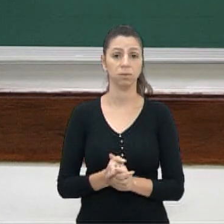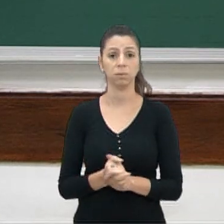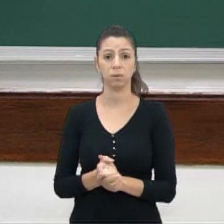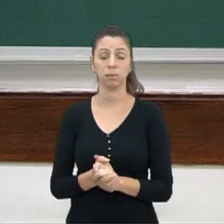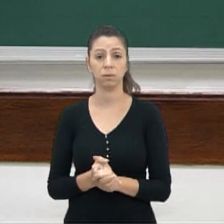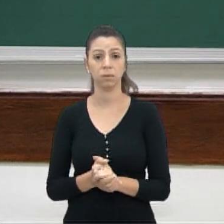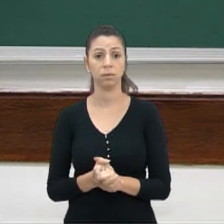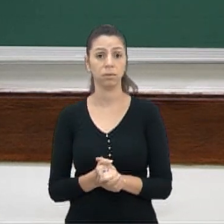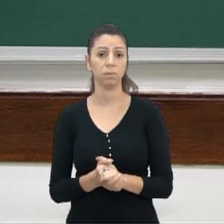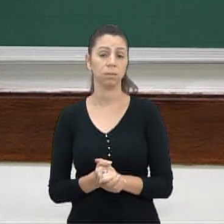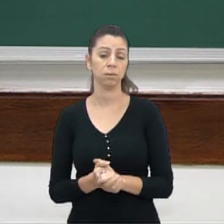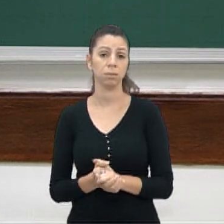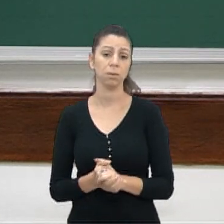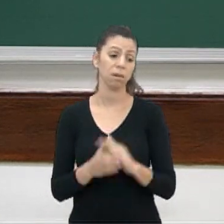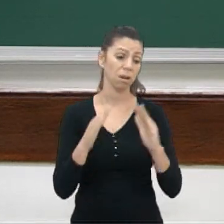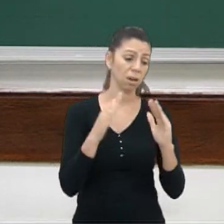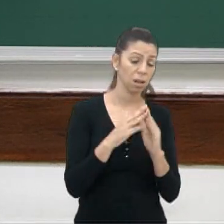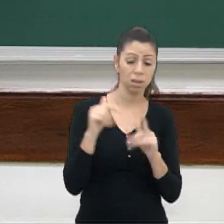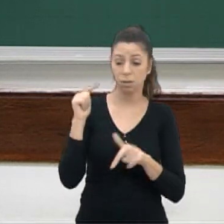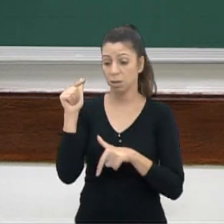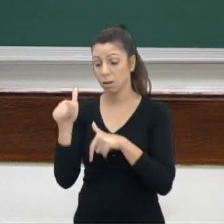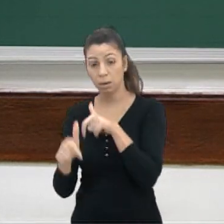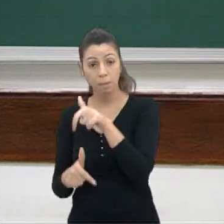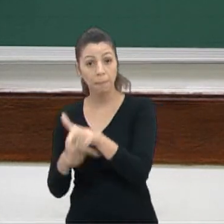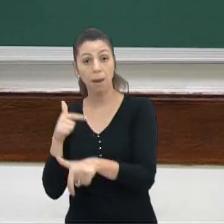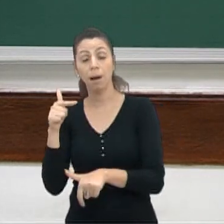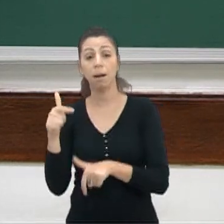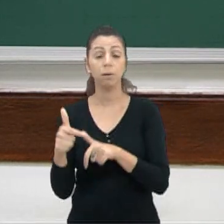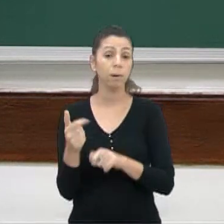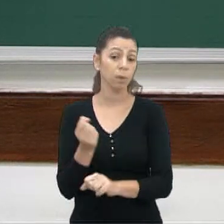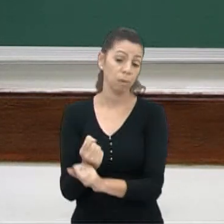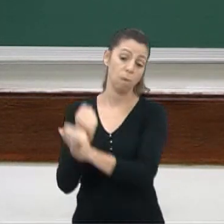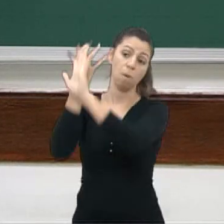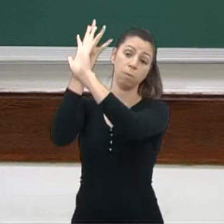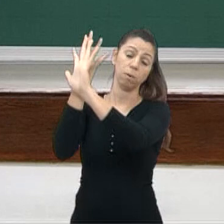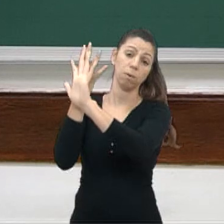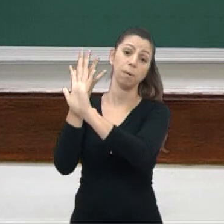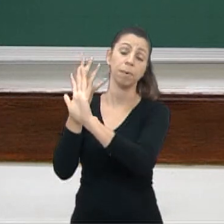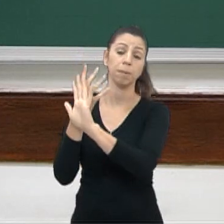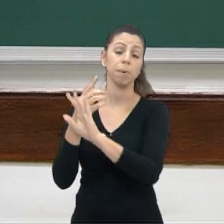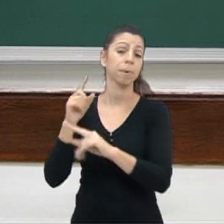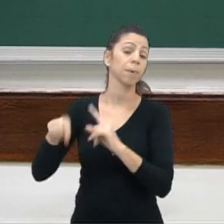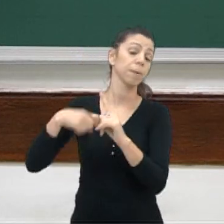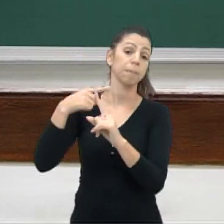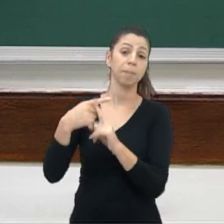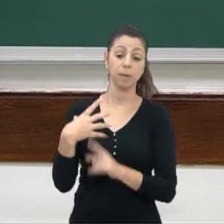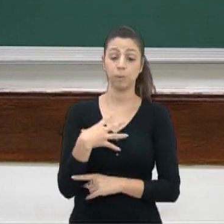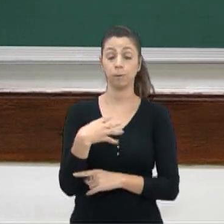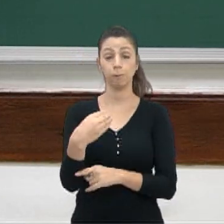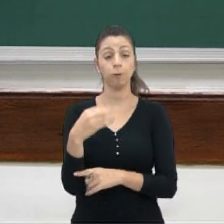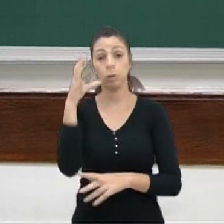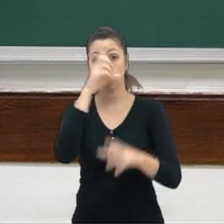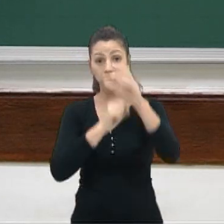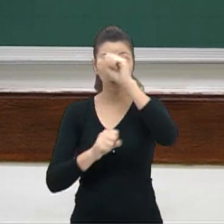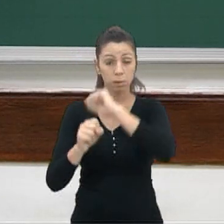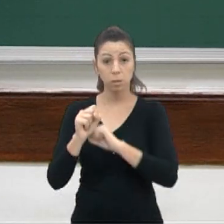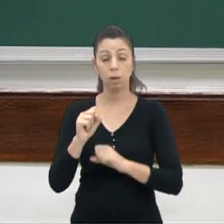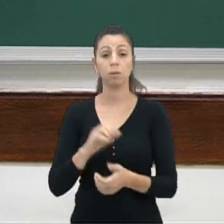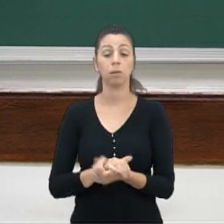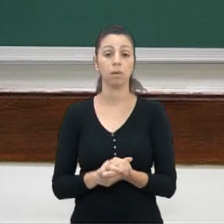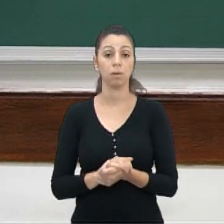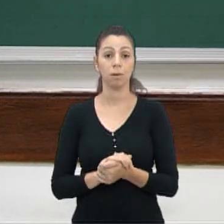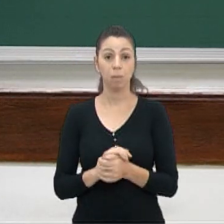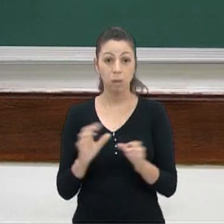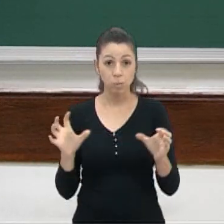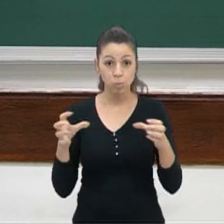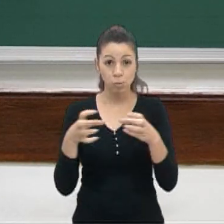Ter que dar conta da casa, trabalho, quem está em home office, mais o filho com aprendizado, mas unidos a gente consegue